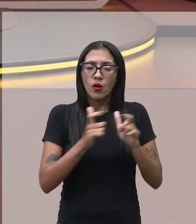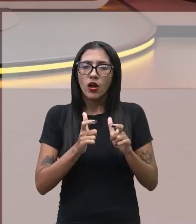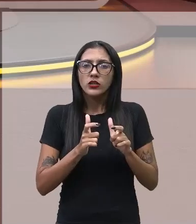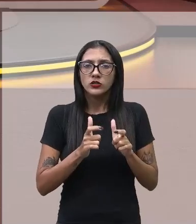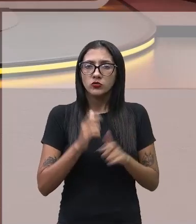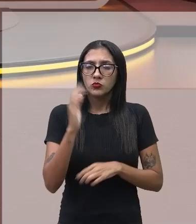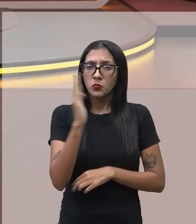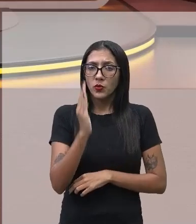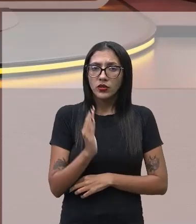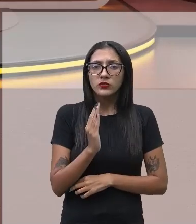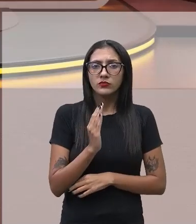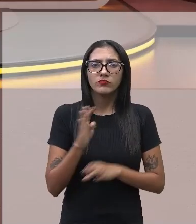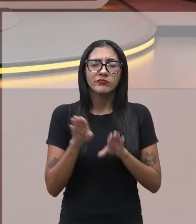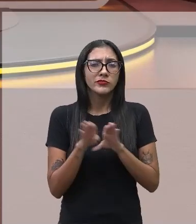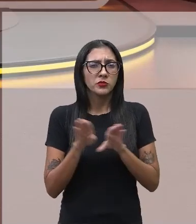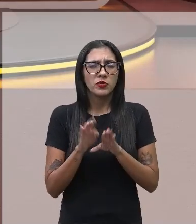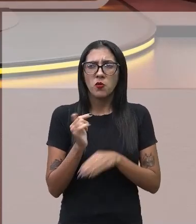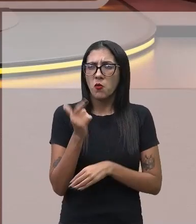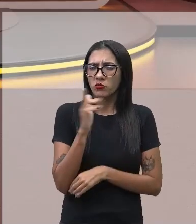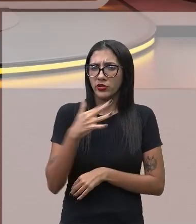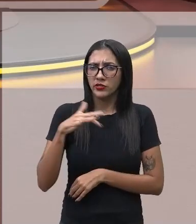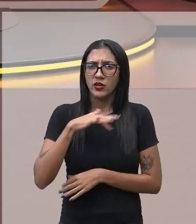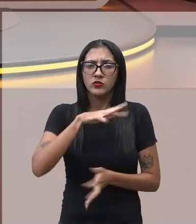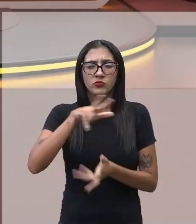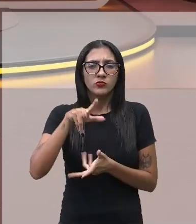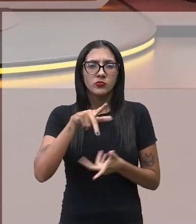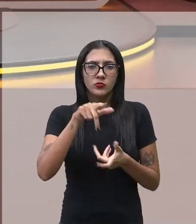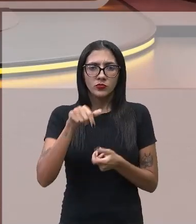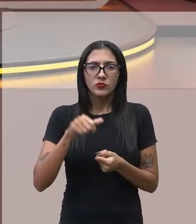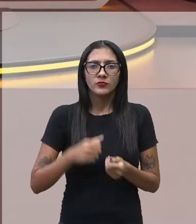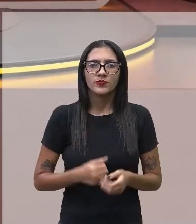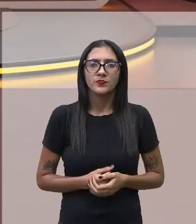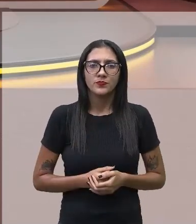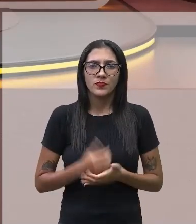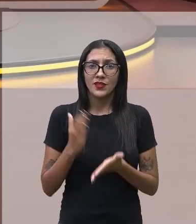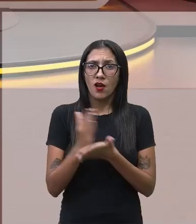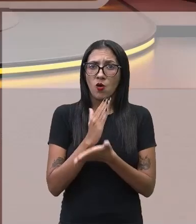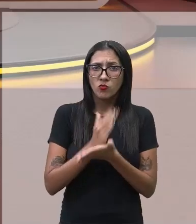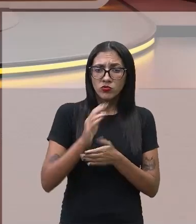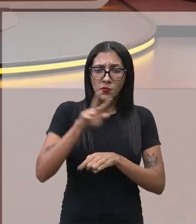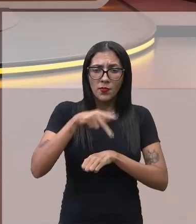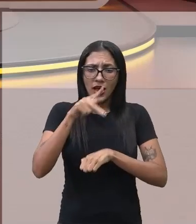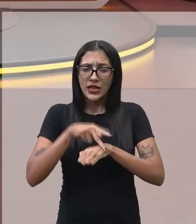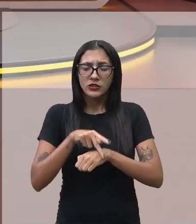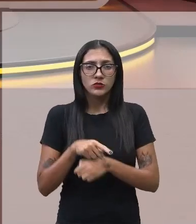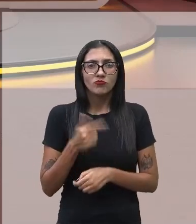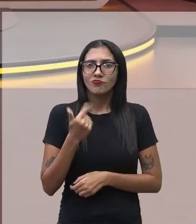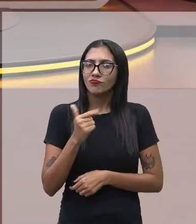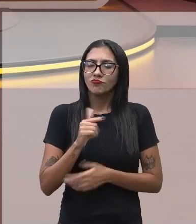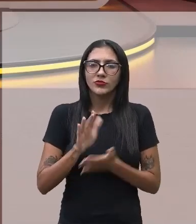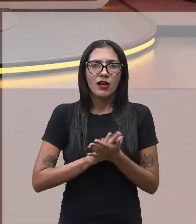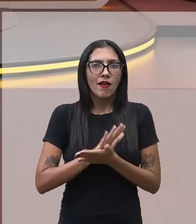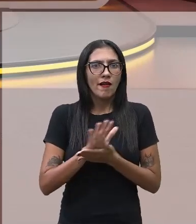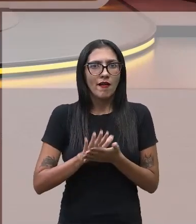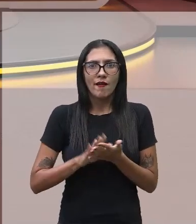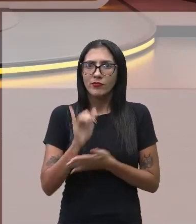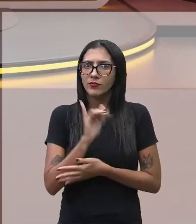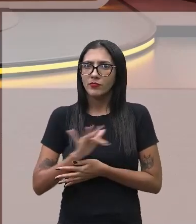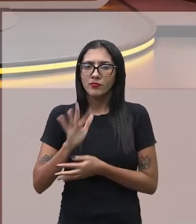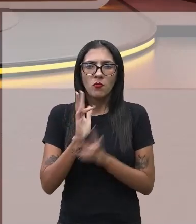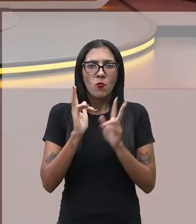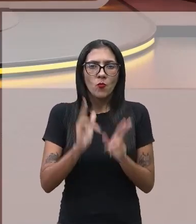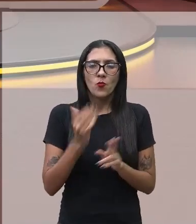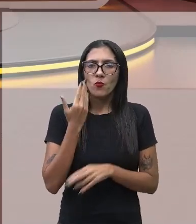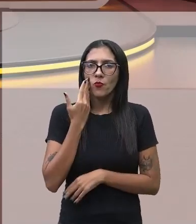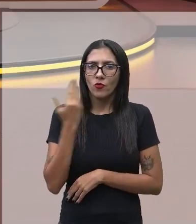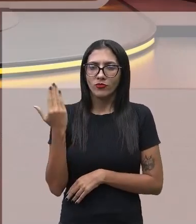país, como em alguns outros lugares do mundo também. Aliás, há países onde não se observa mais paisagens como essa. Mas o que se